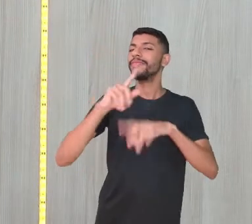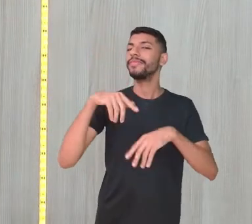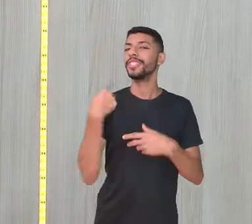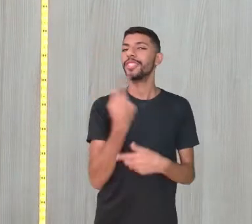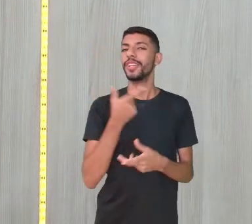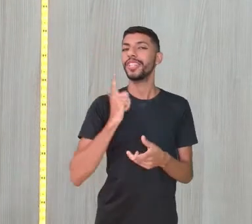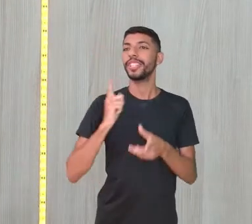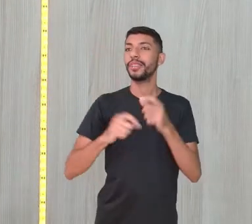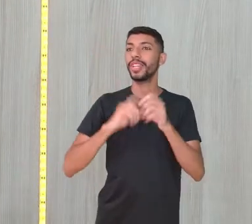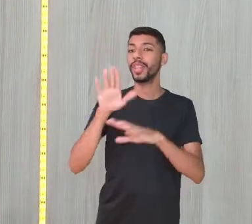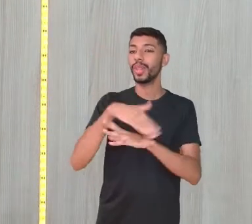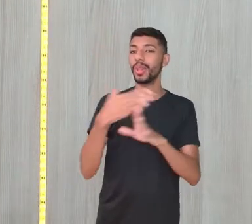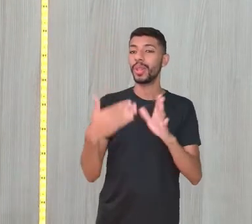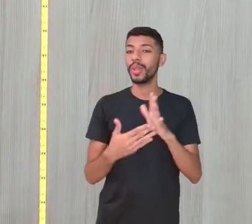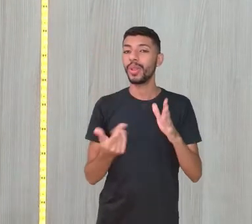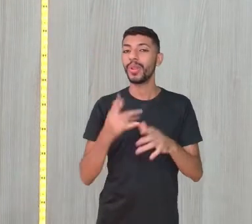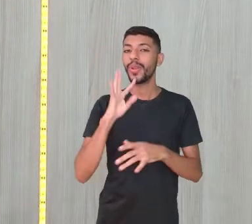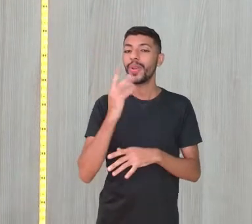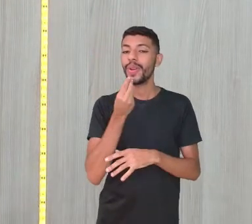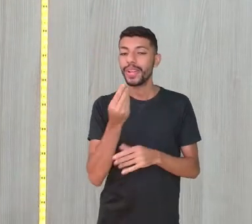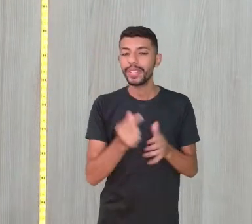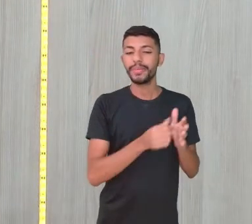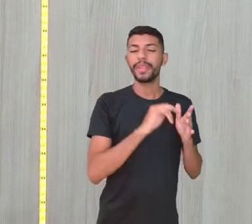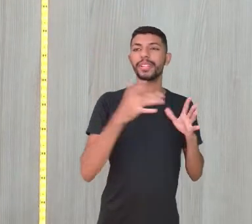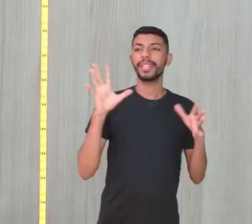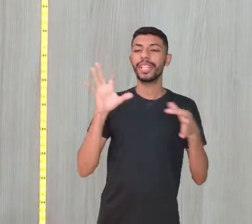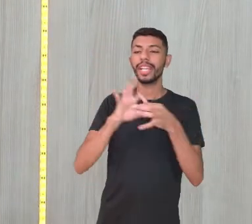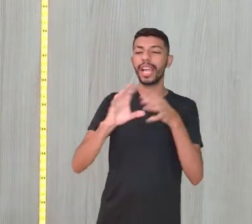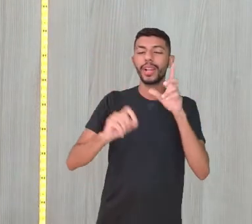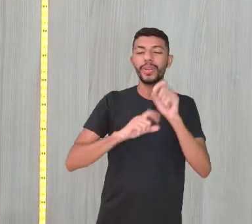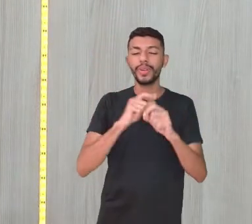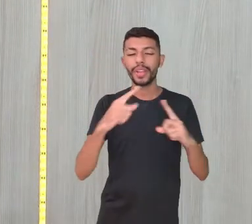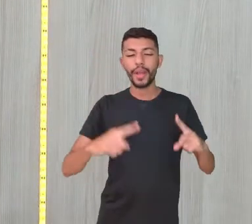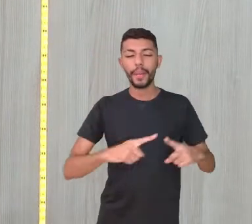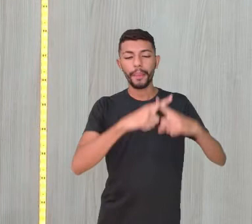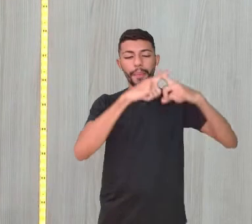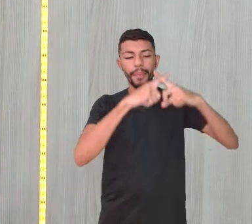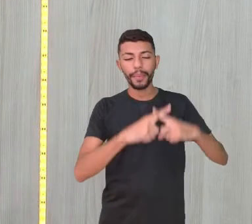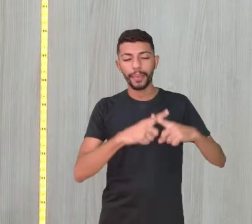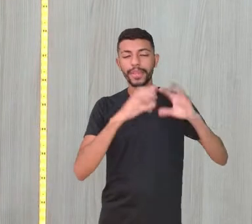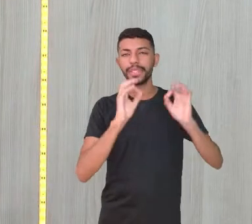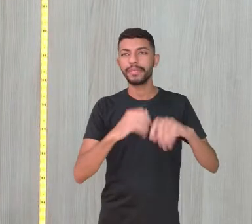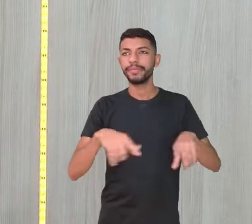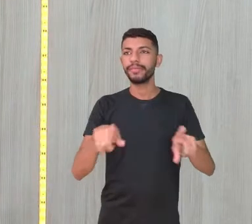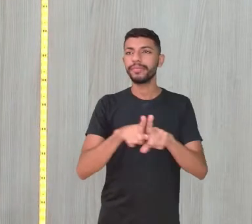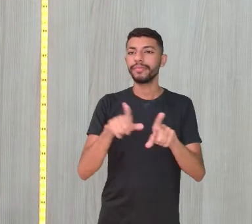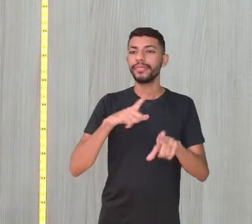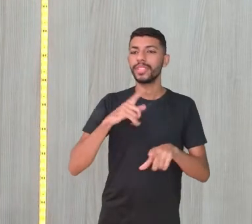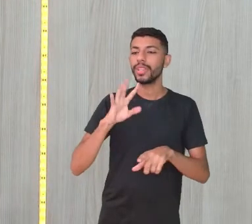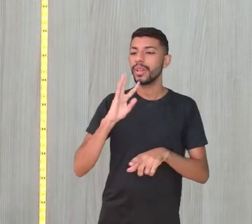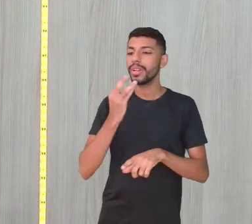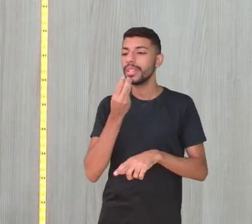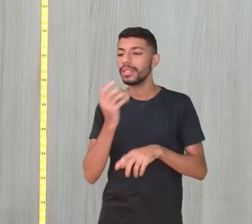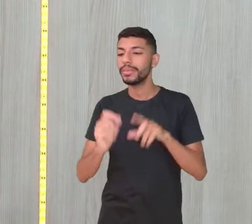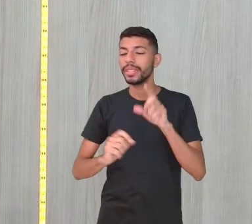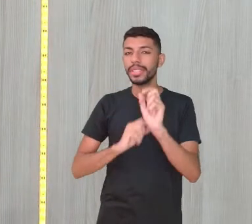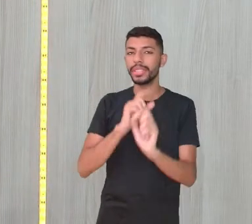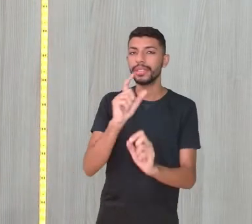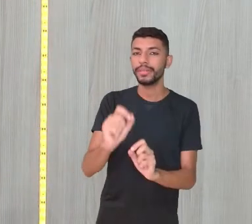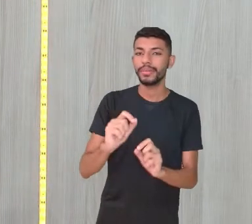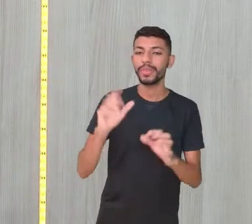por todo um conhecimento aí voltado para a multiplicação, né? A gente passa por todo um conhecimento